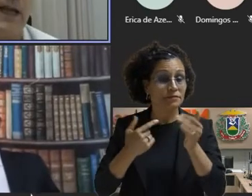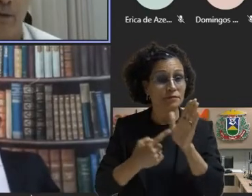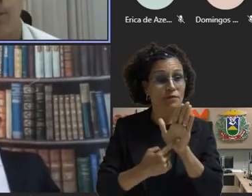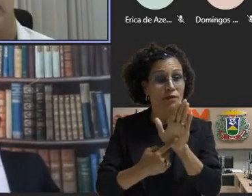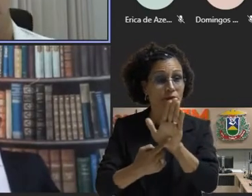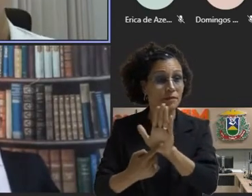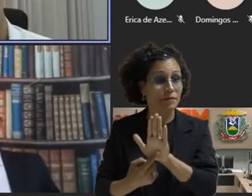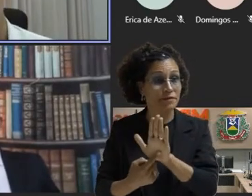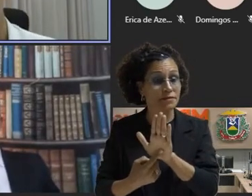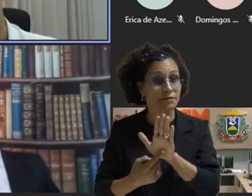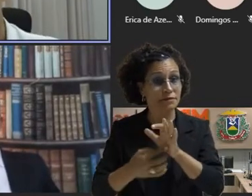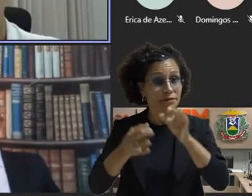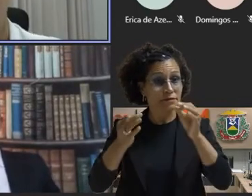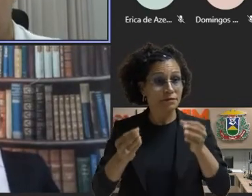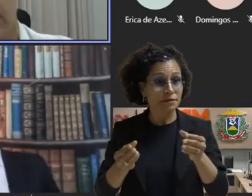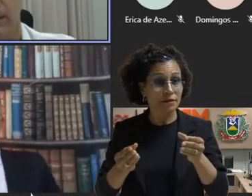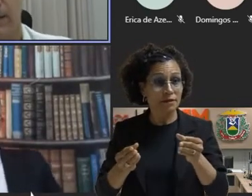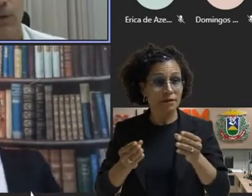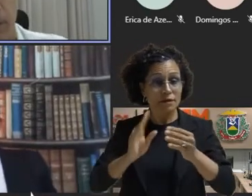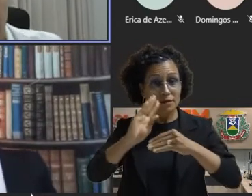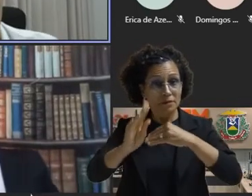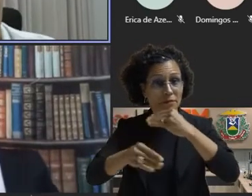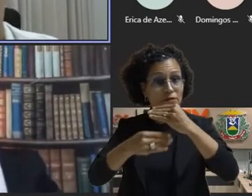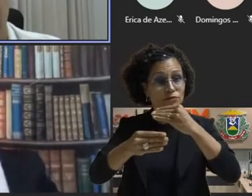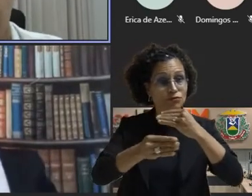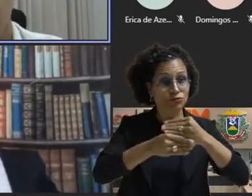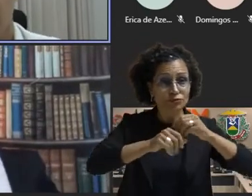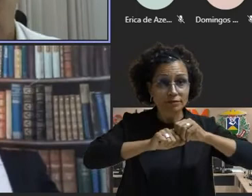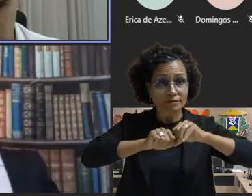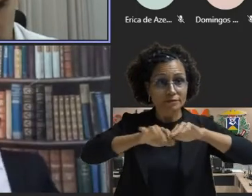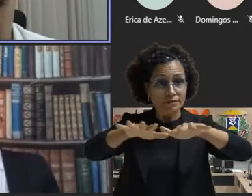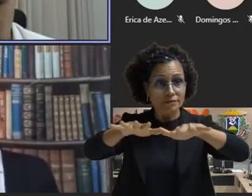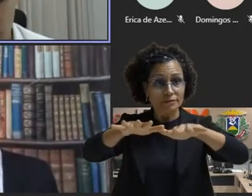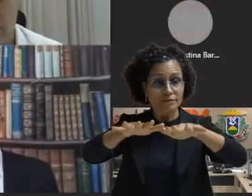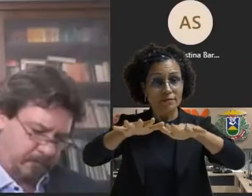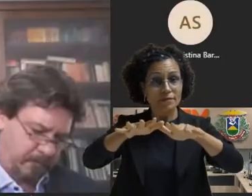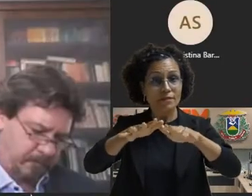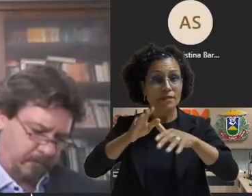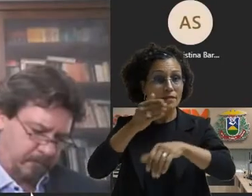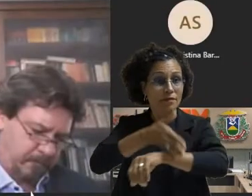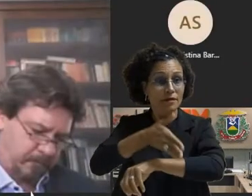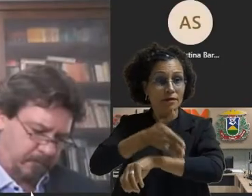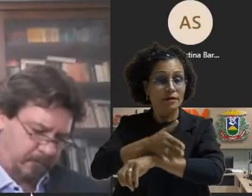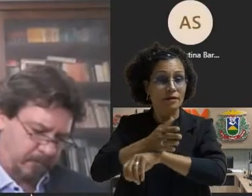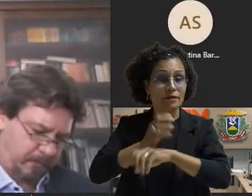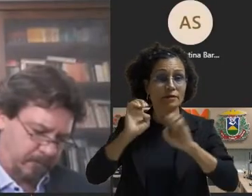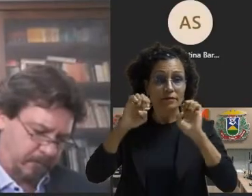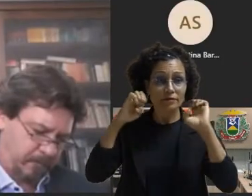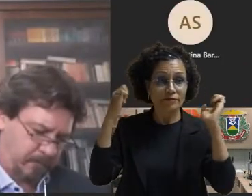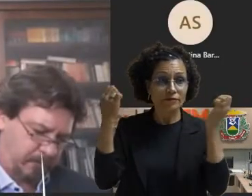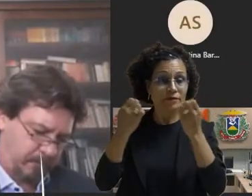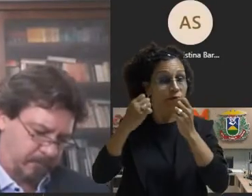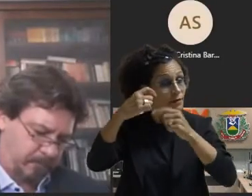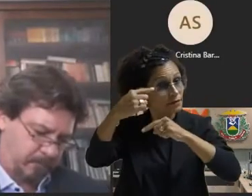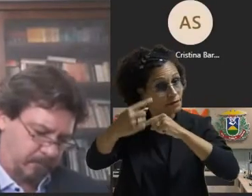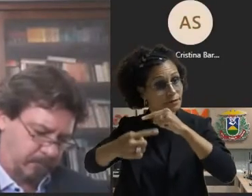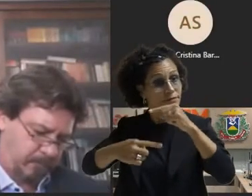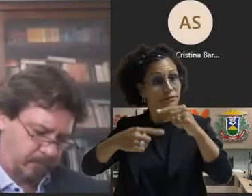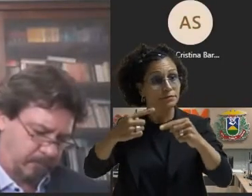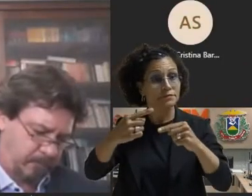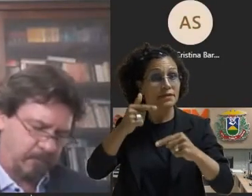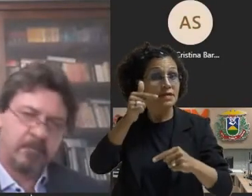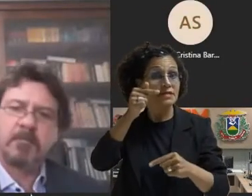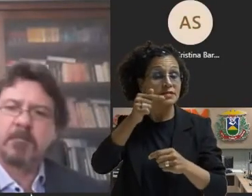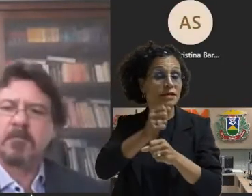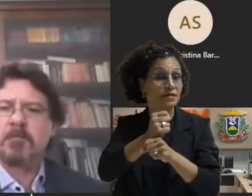conta à época, até juntaram uma declaração que participaram do evento, mas a posteriori. Então, eu acho que 7 anos